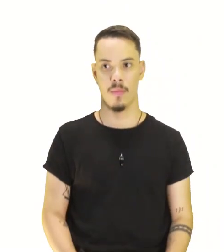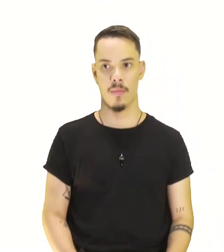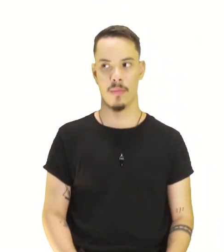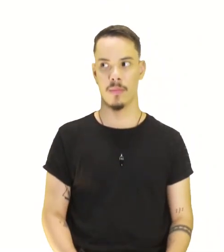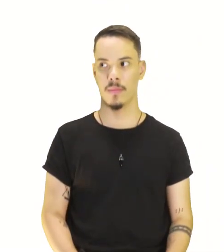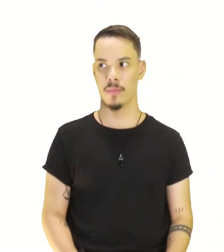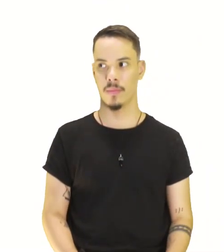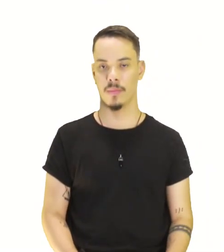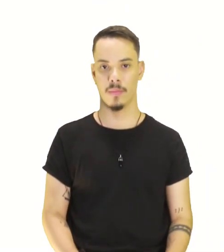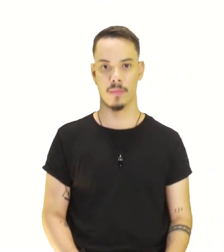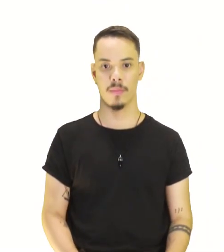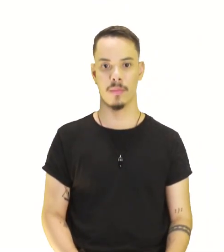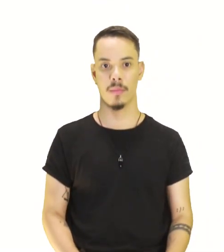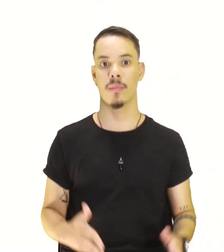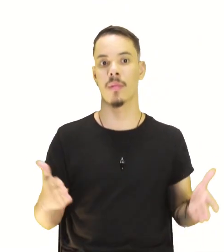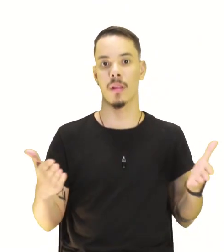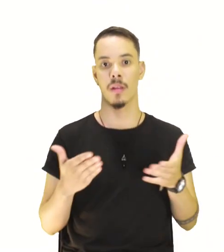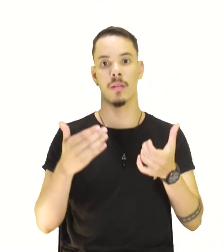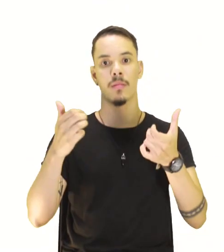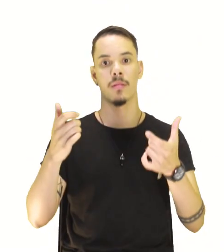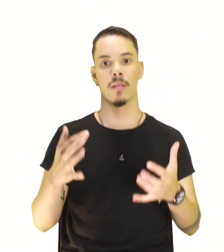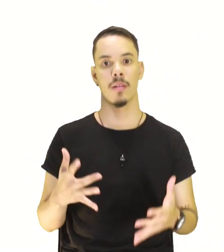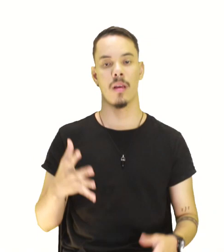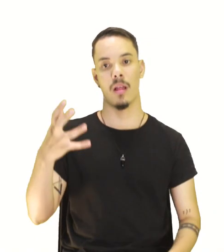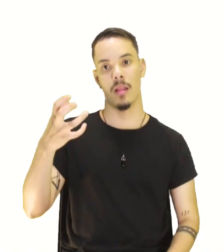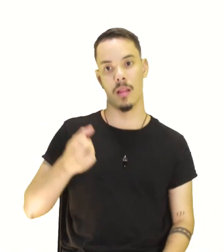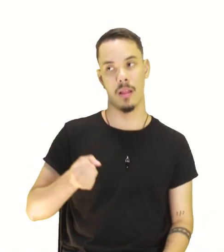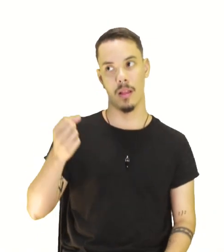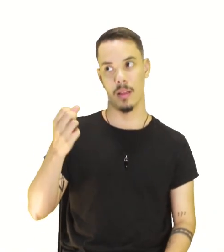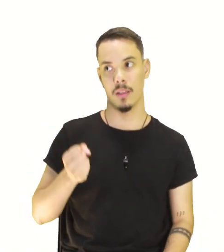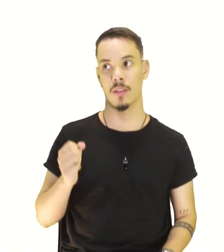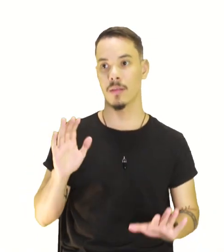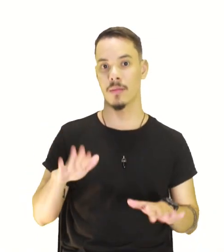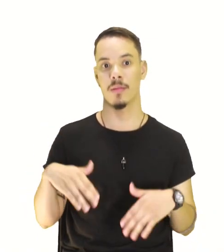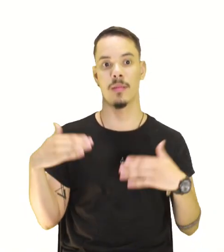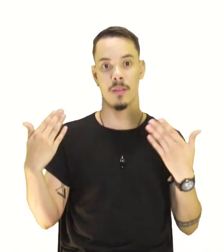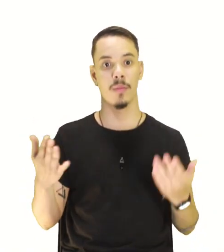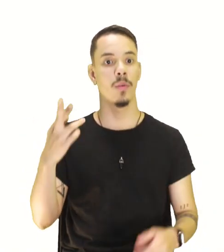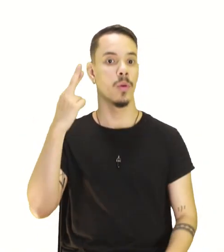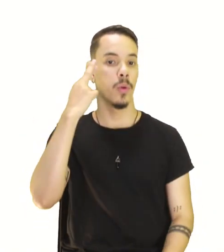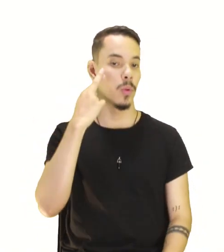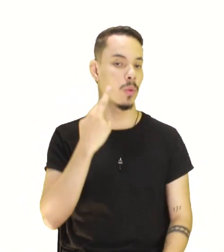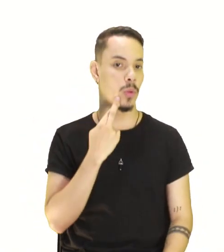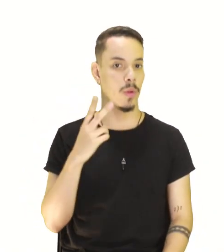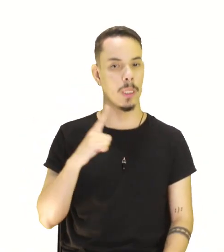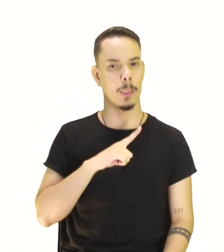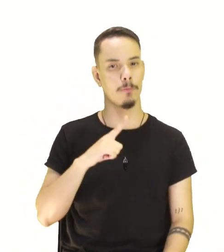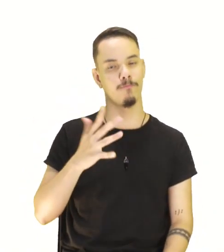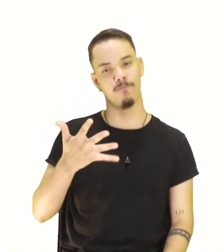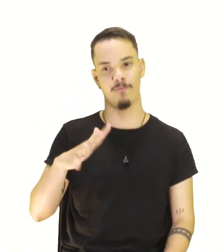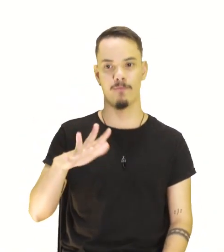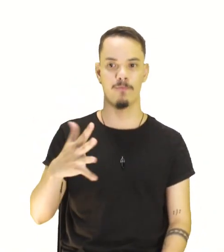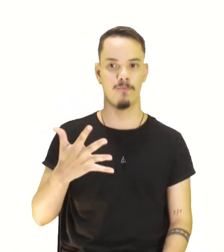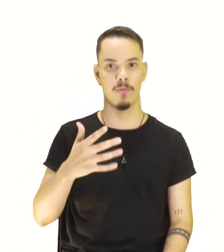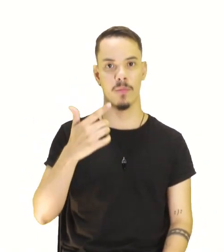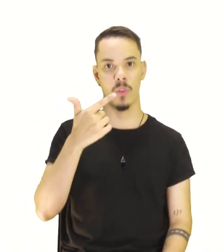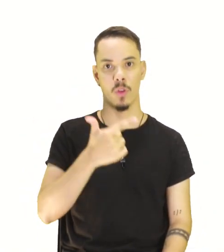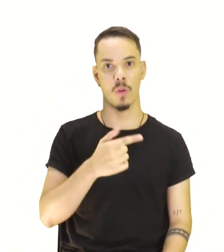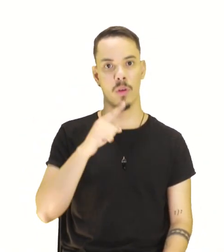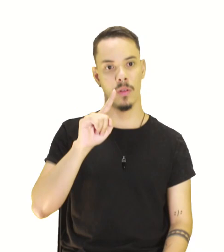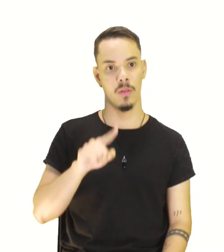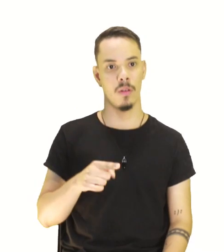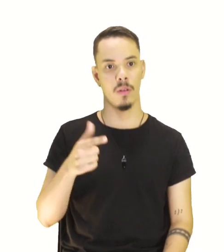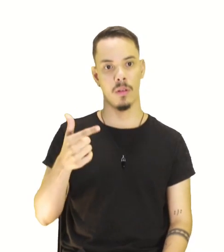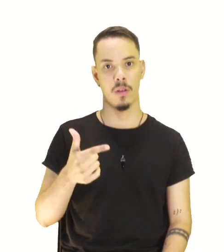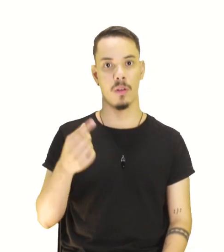agora. Vamos falar de leite, então. Rondônia tem uma média de produção de